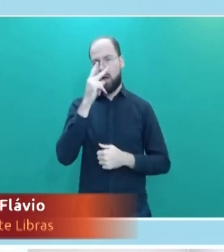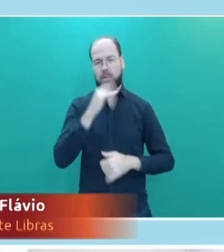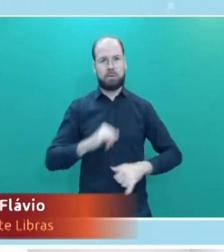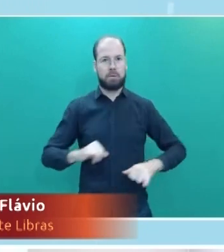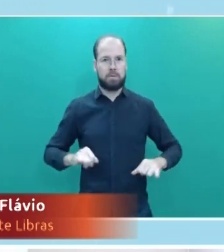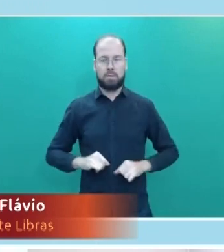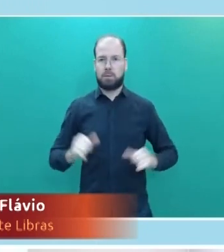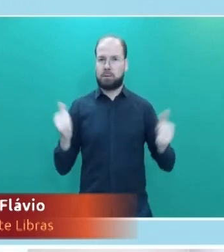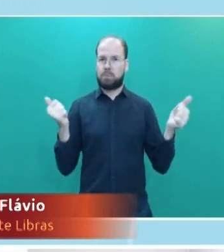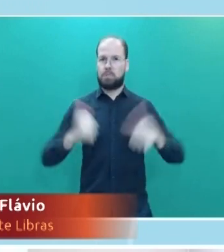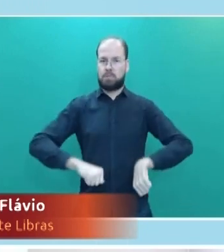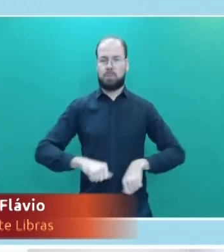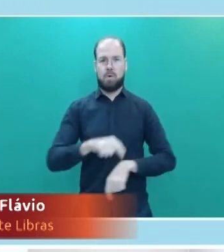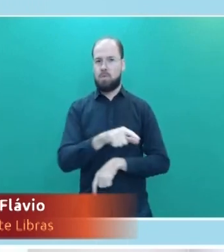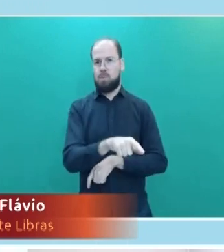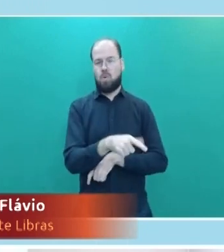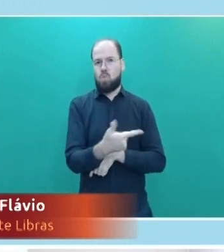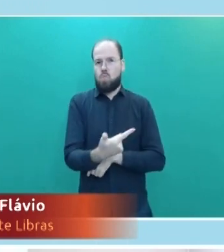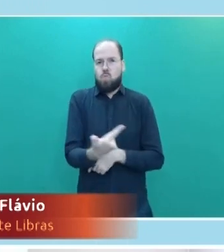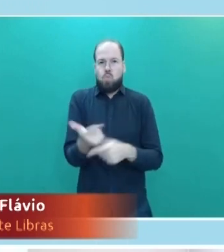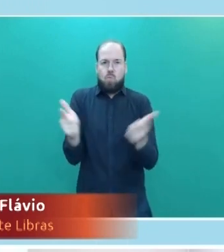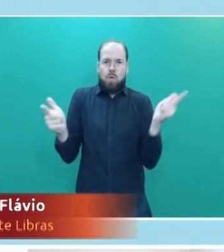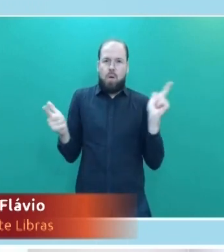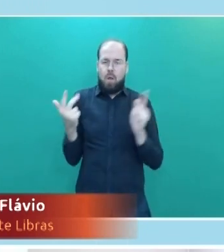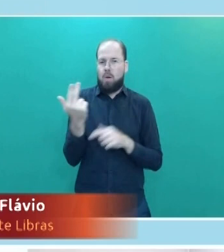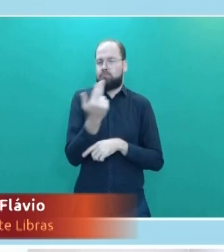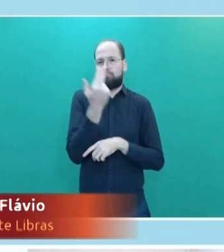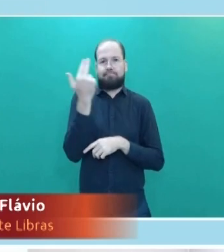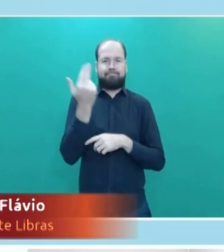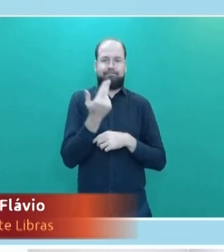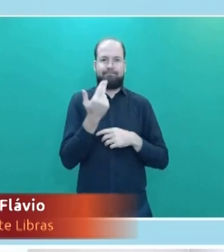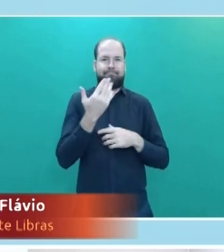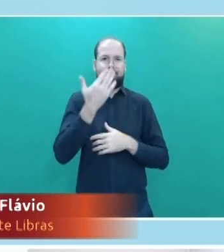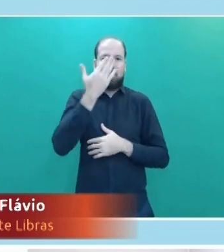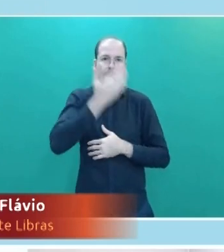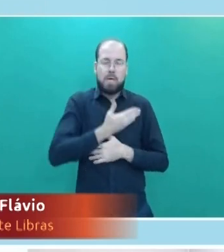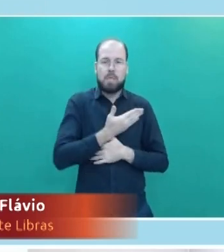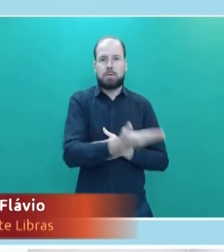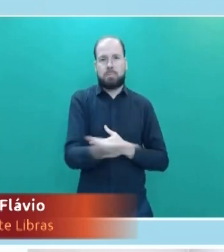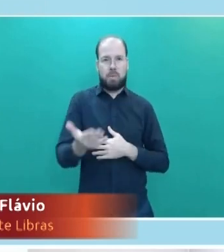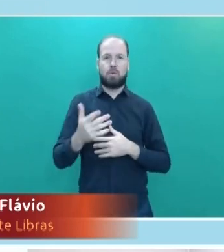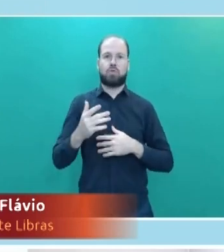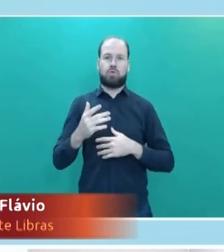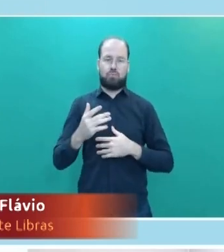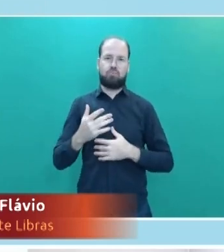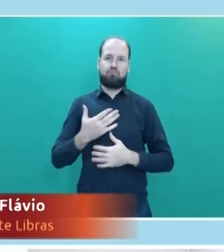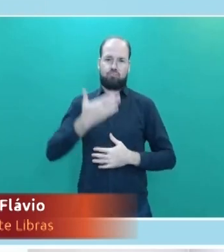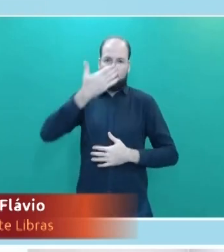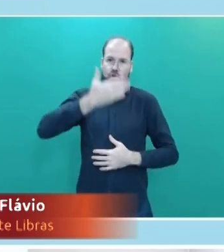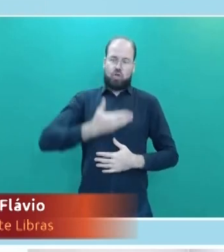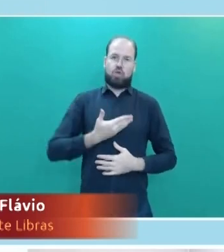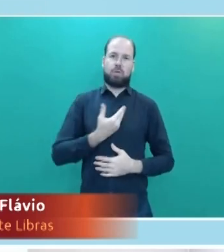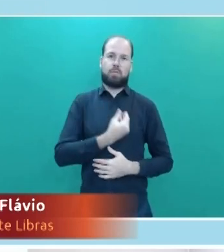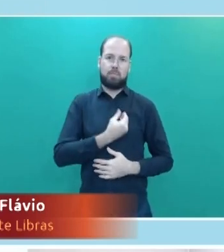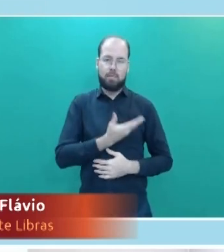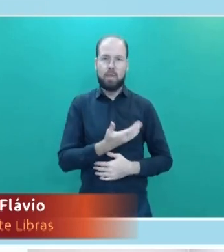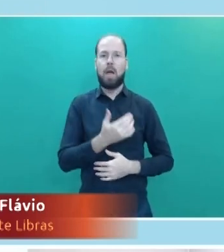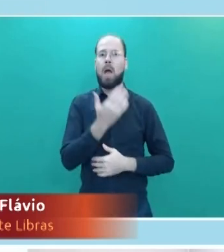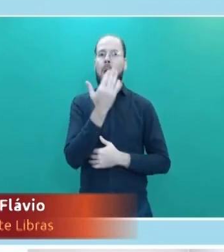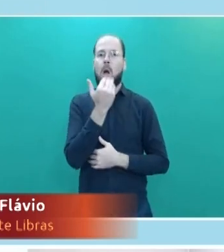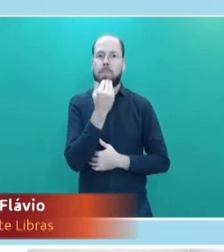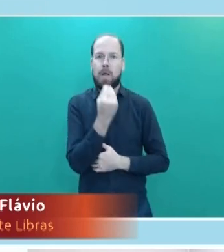negando a dignidade da pessoa. Através desses elementos que foram já colocados por Rosana, comida,